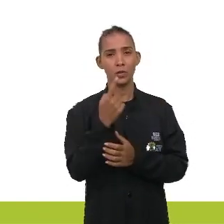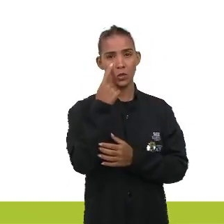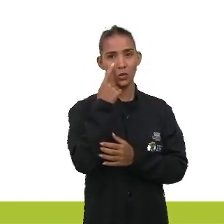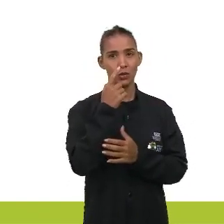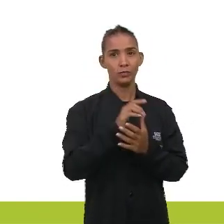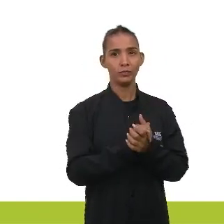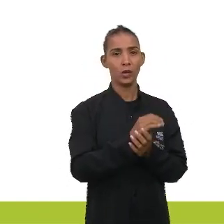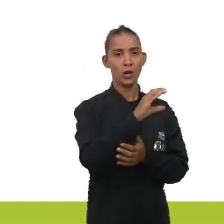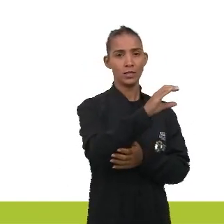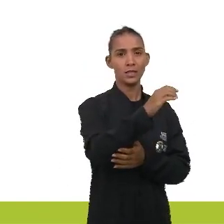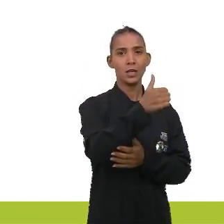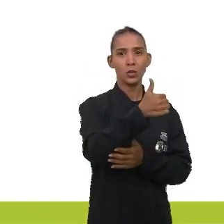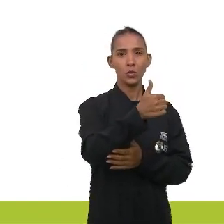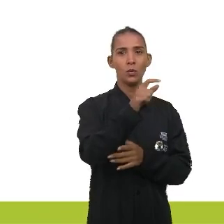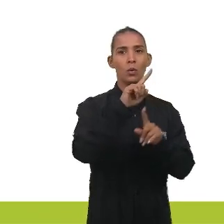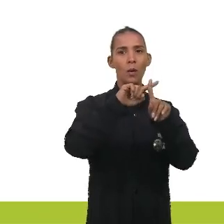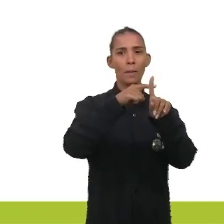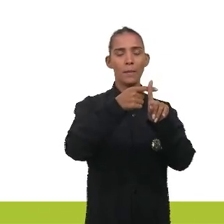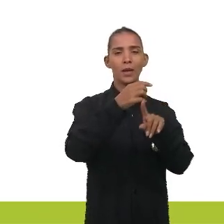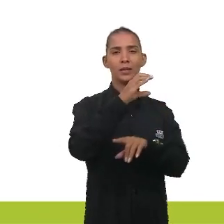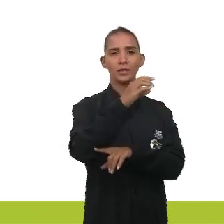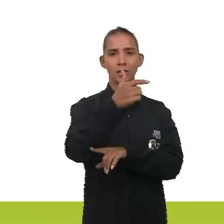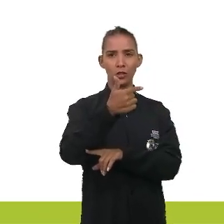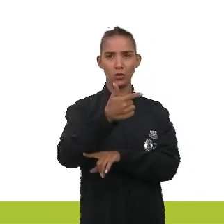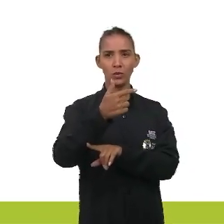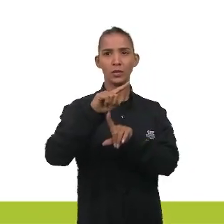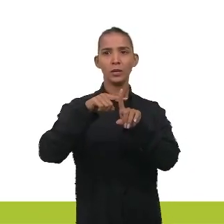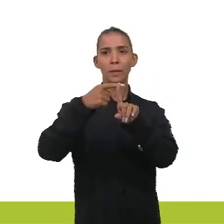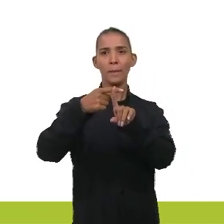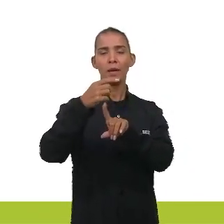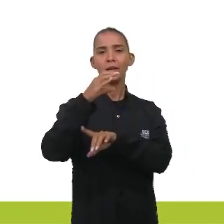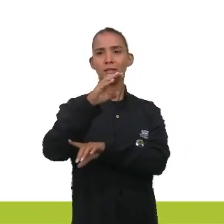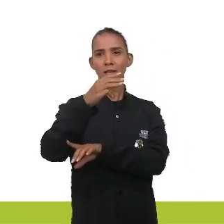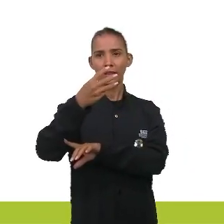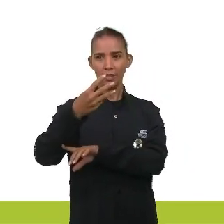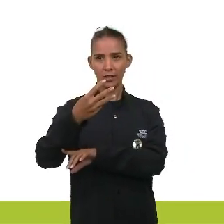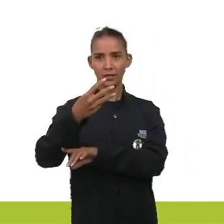seria eu pintar esses carrinhos com essas quatro cores.